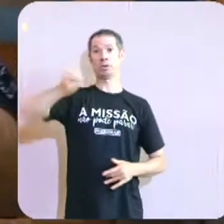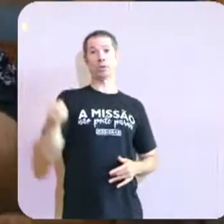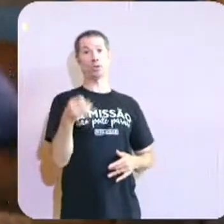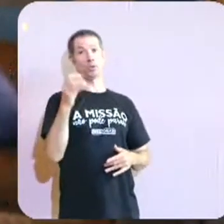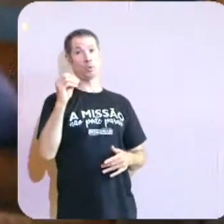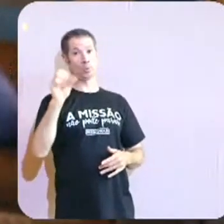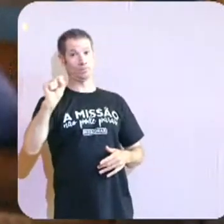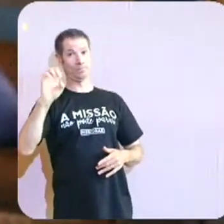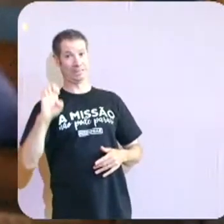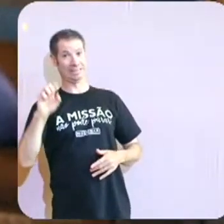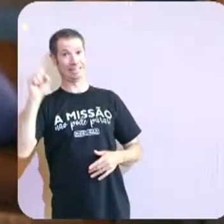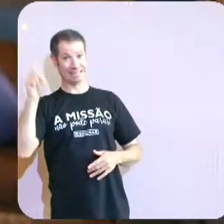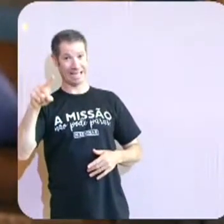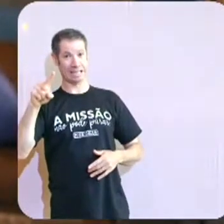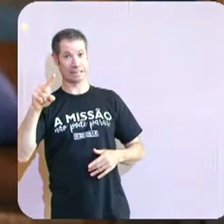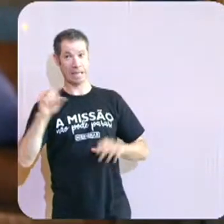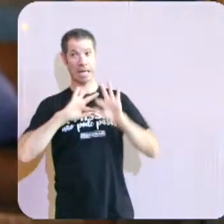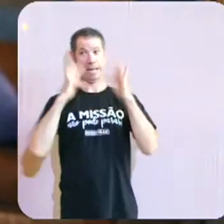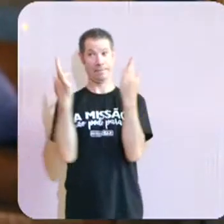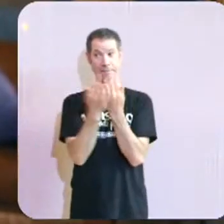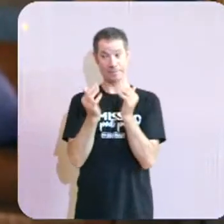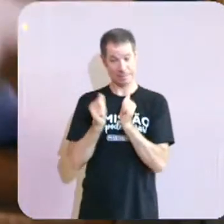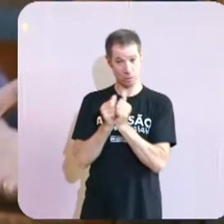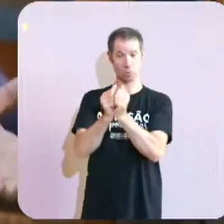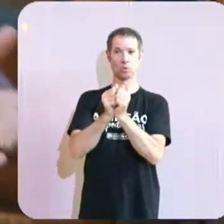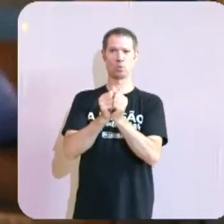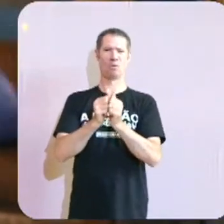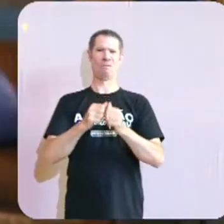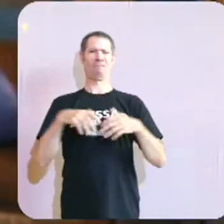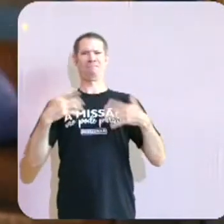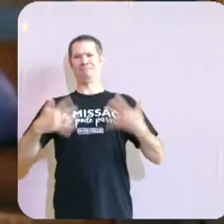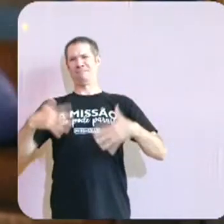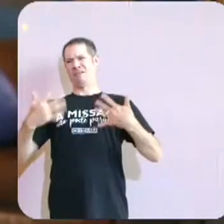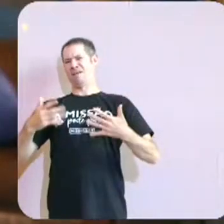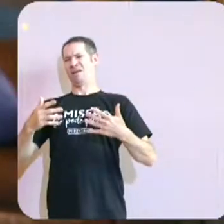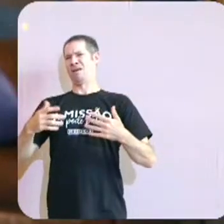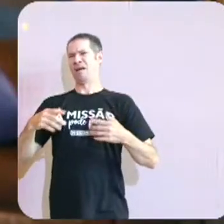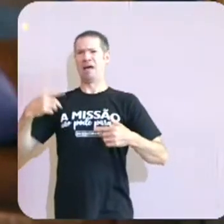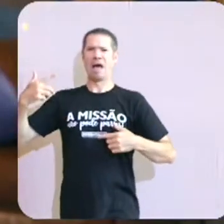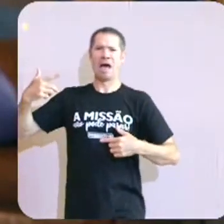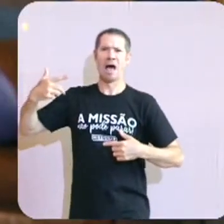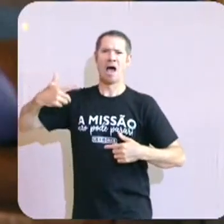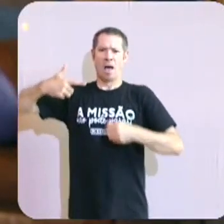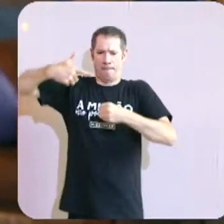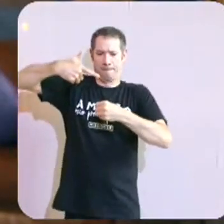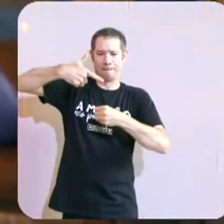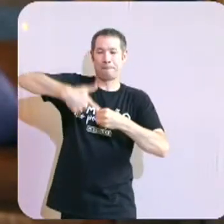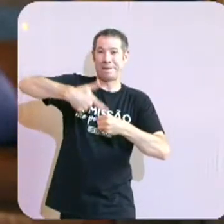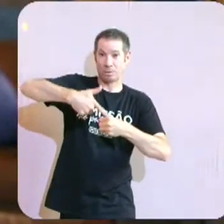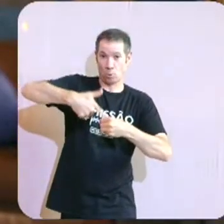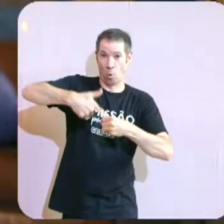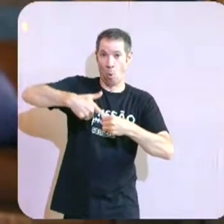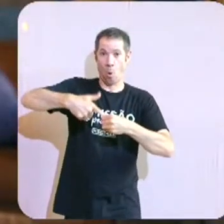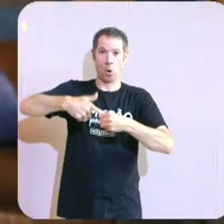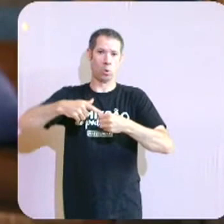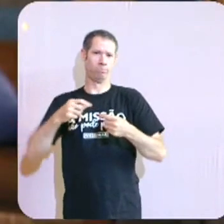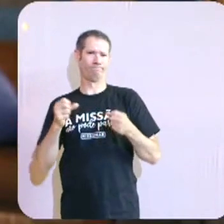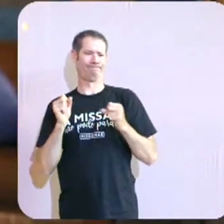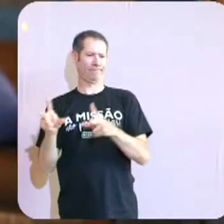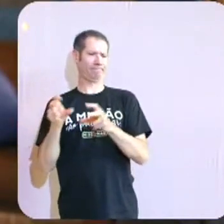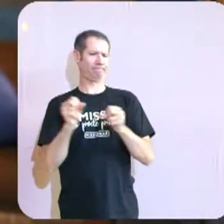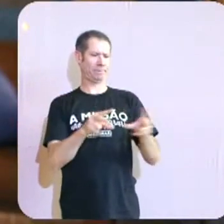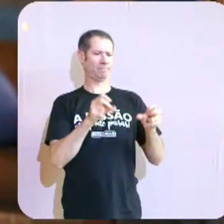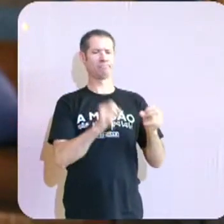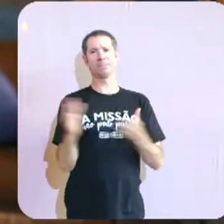que entrou no ritmo da família. Eles eram envolvidos como uma gangue, com tráfico de armas, de petróleo, de muitas coisas.